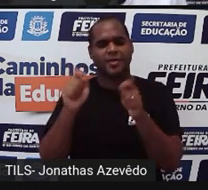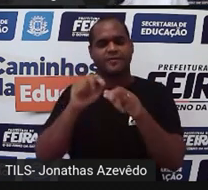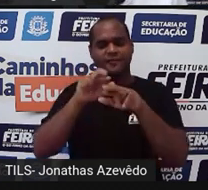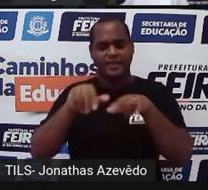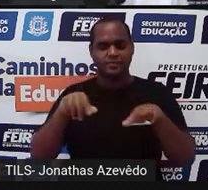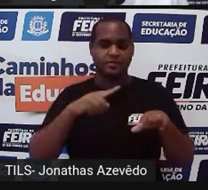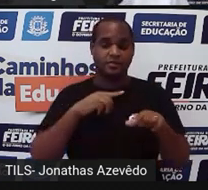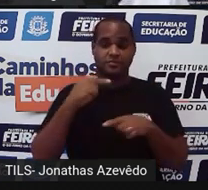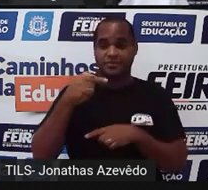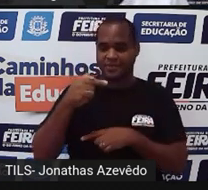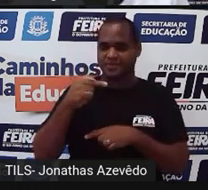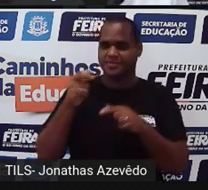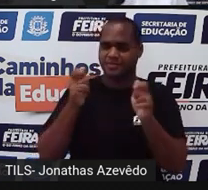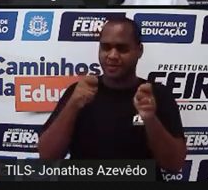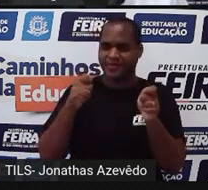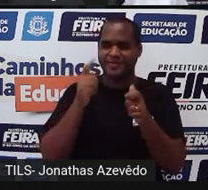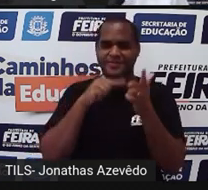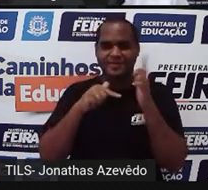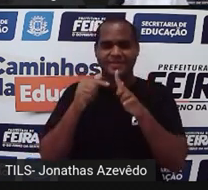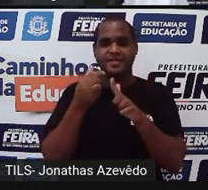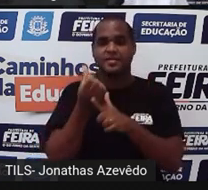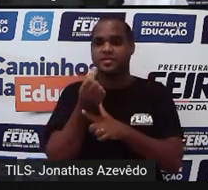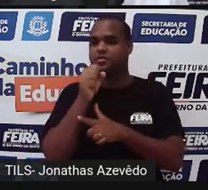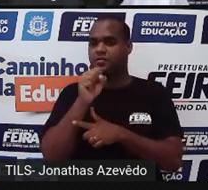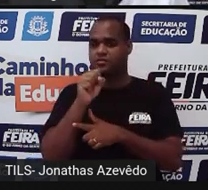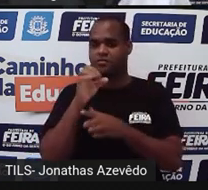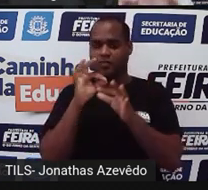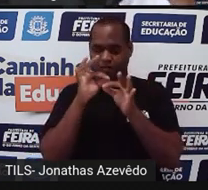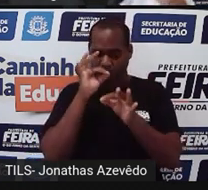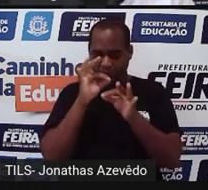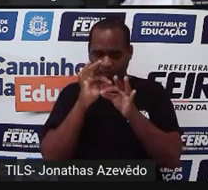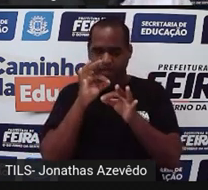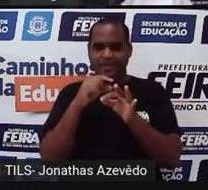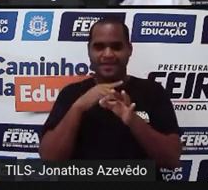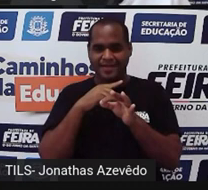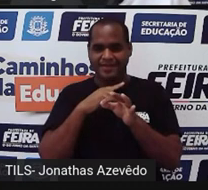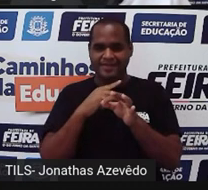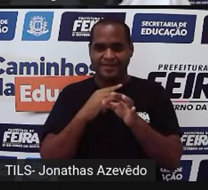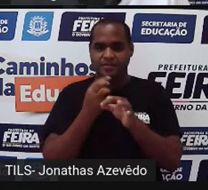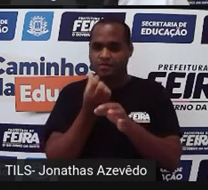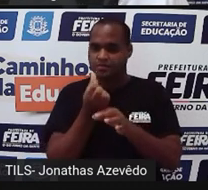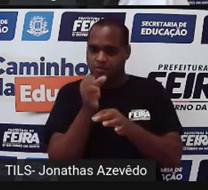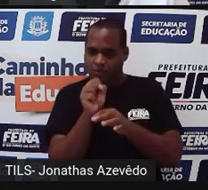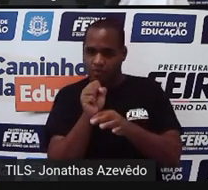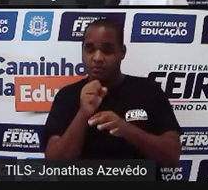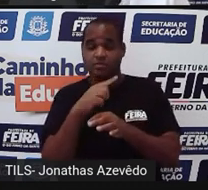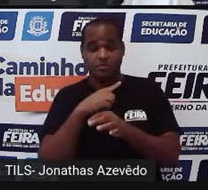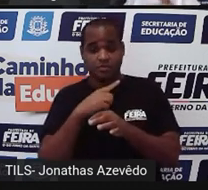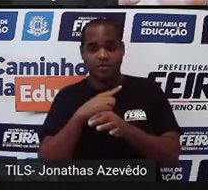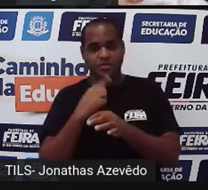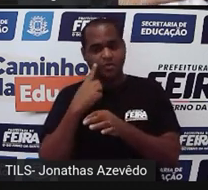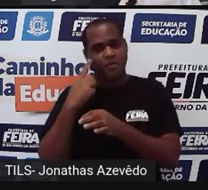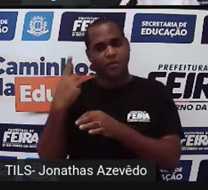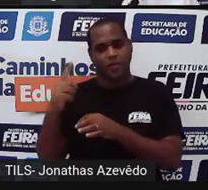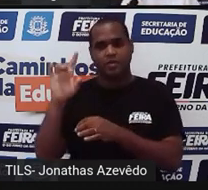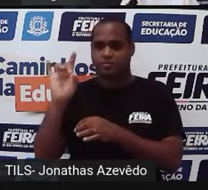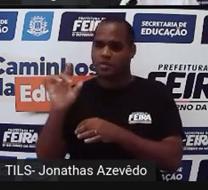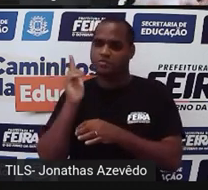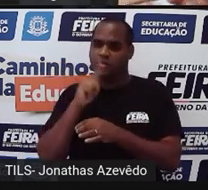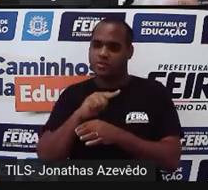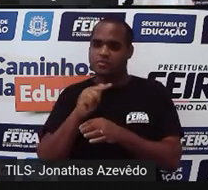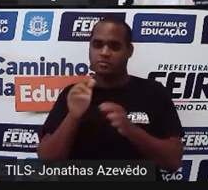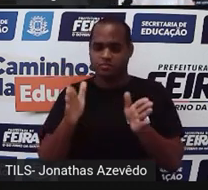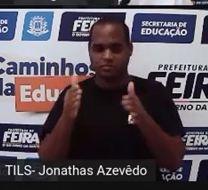essas 7 figuras 68 canudos. E desses 68, uma parte é para fazer os